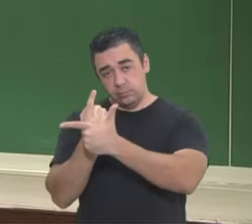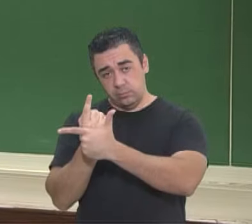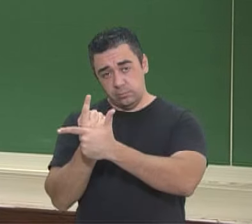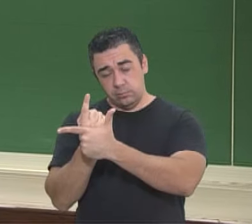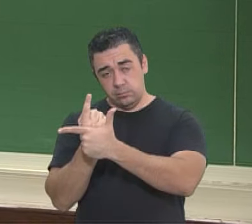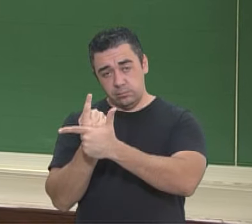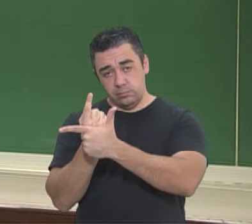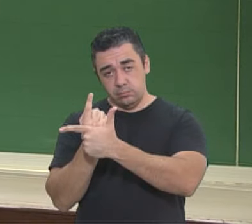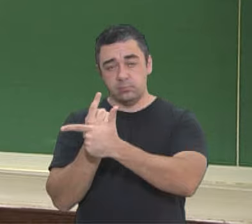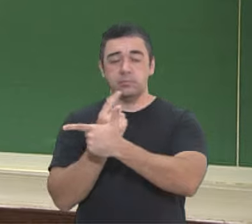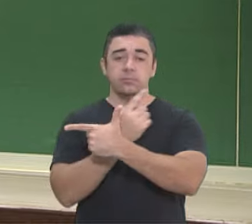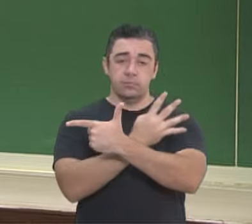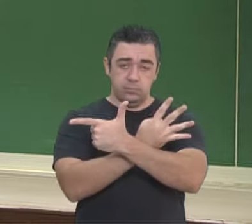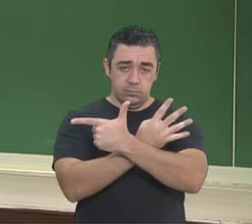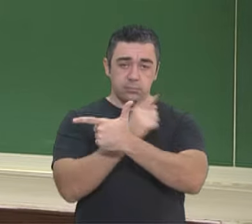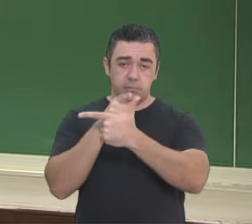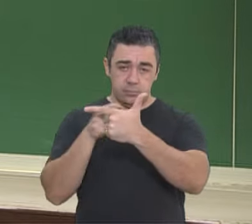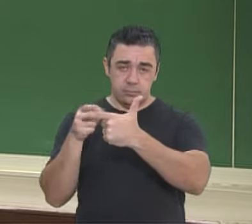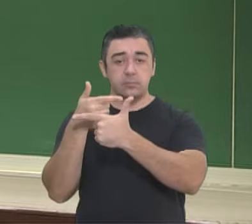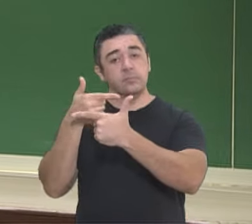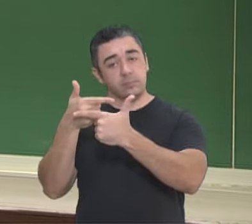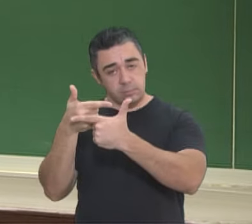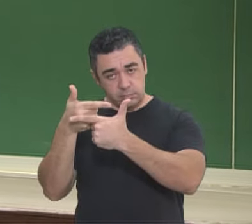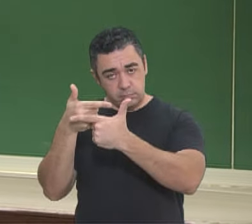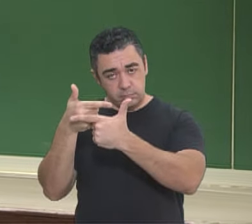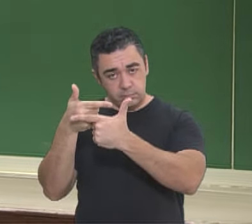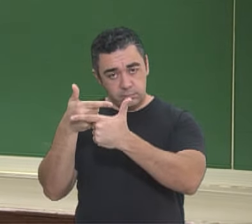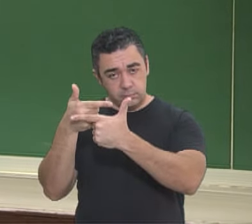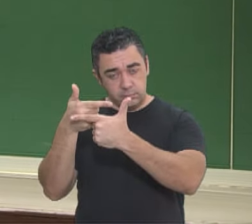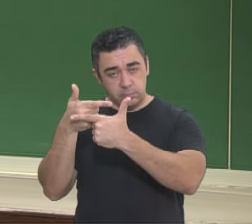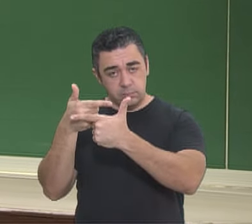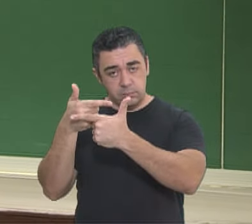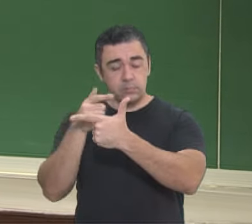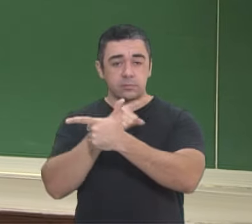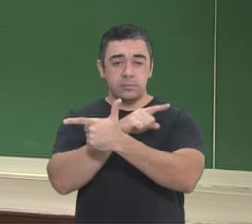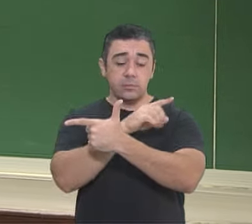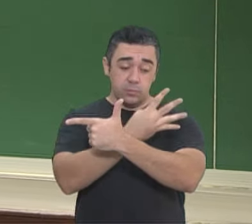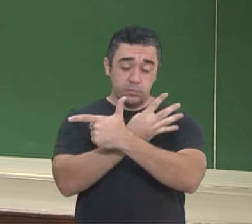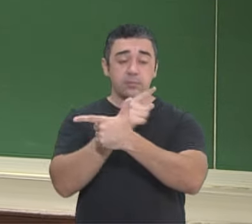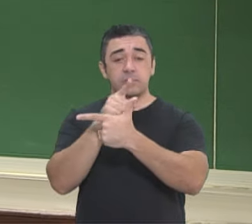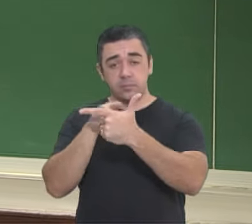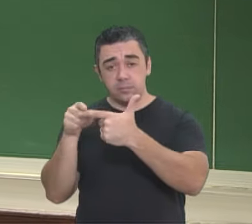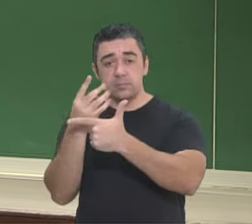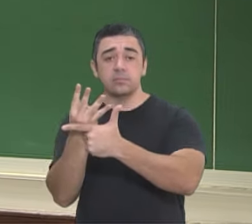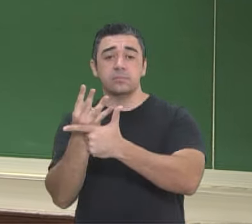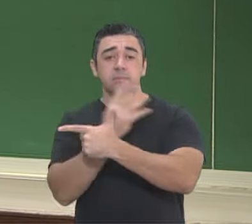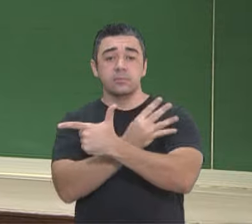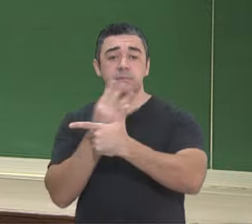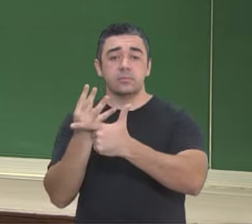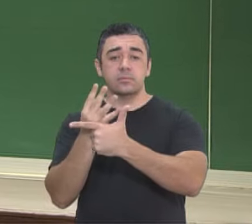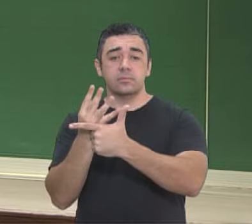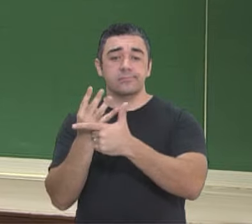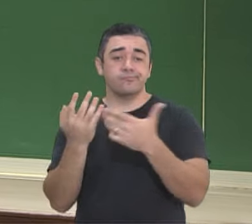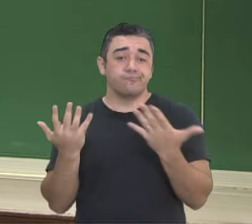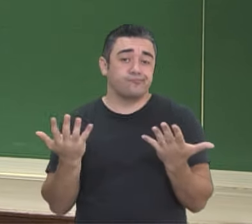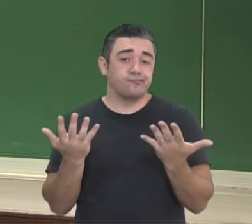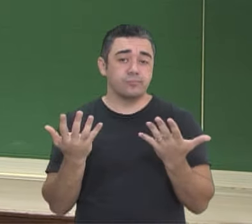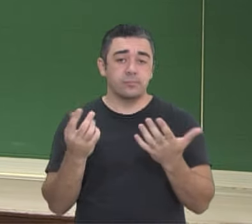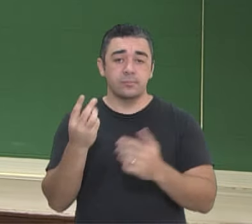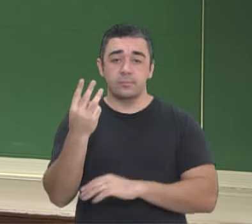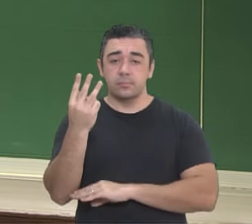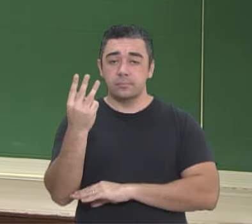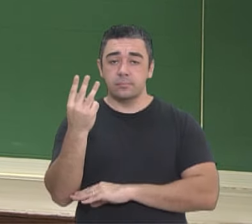1. O 4 dá para dividir por ele mesmo, certo? Só que o 4 é par, dá para me dividir por